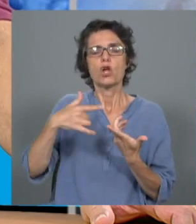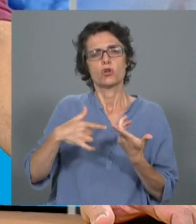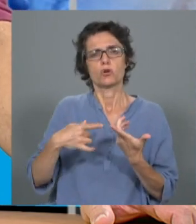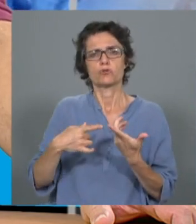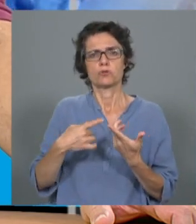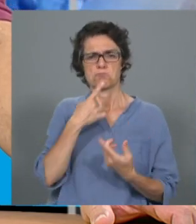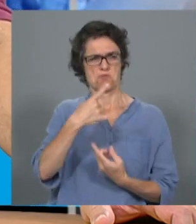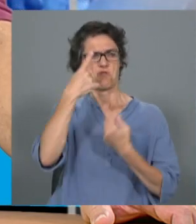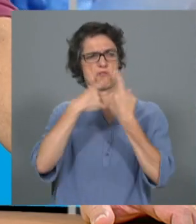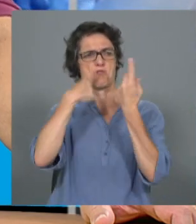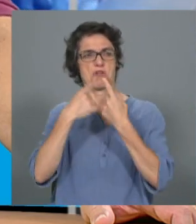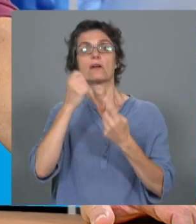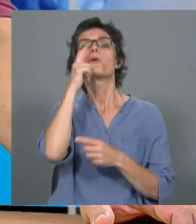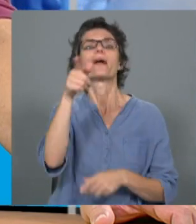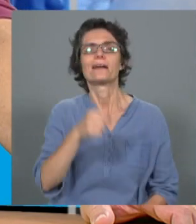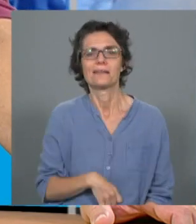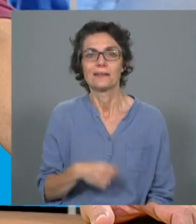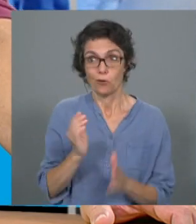com Deus,